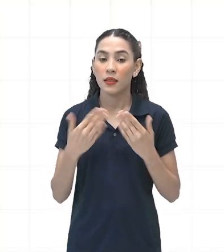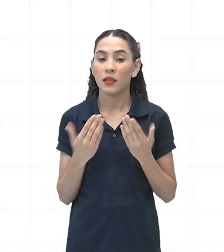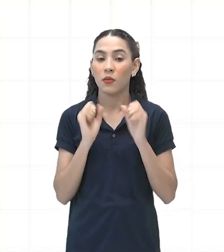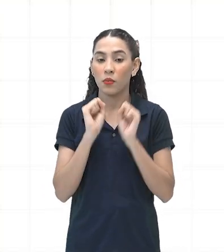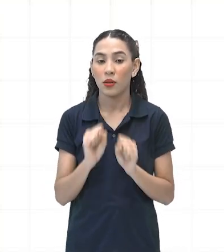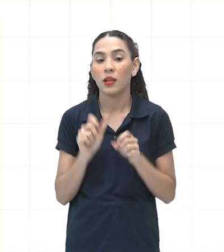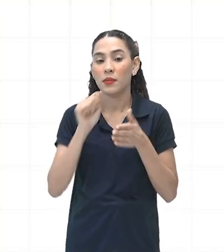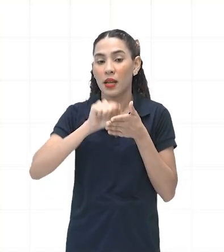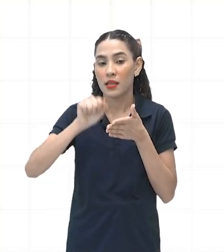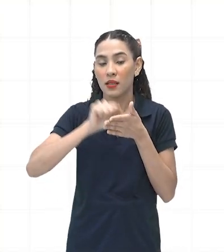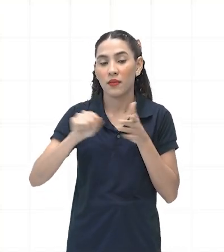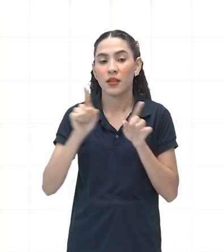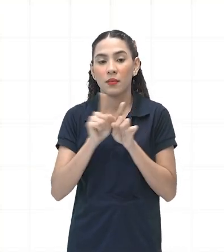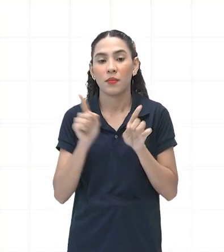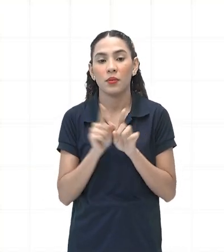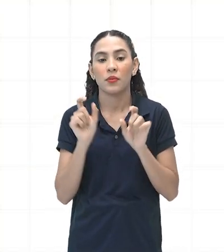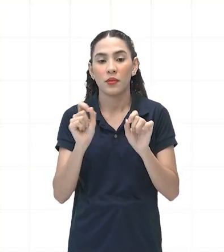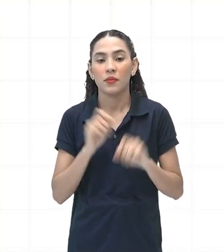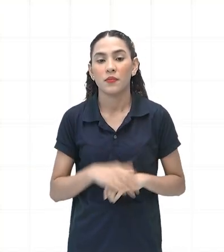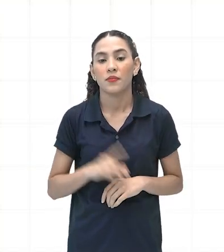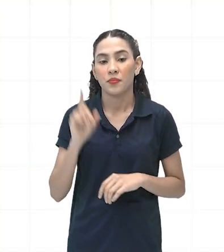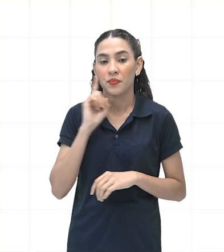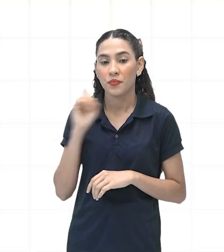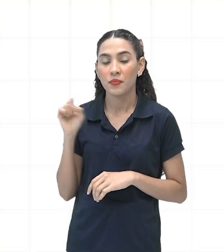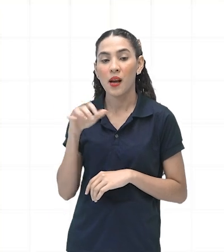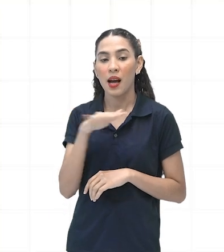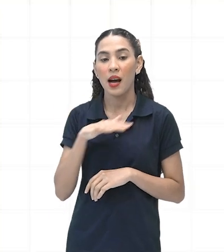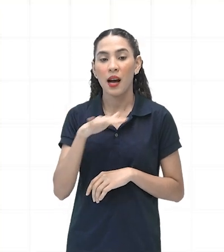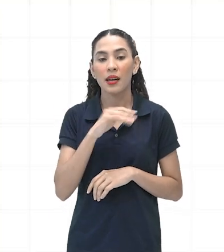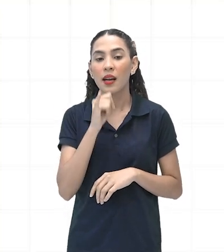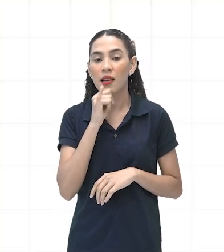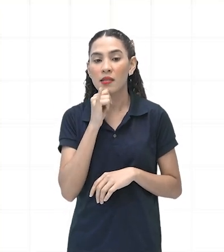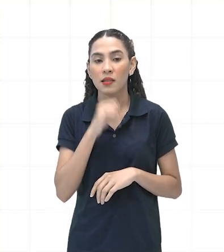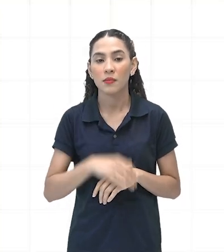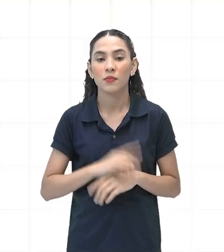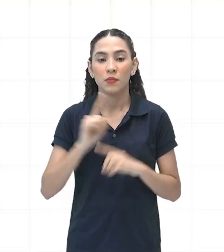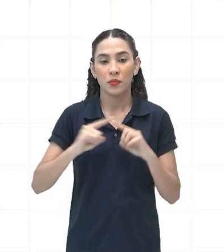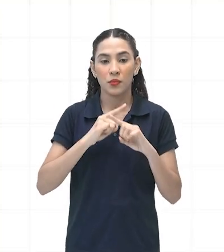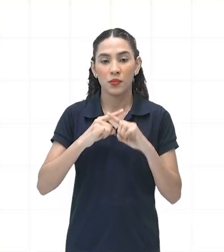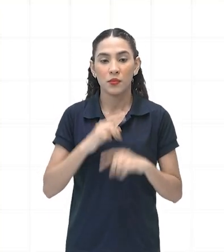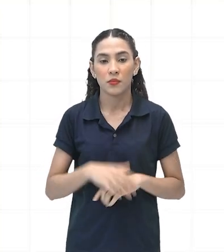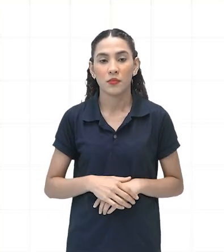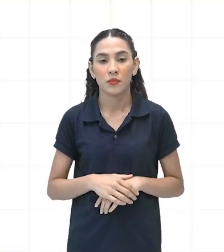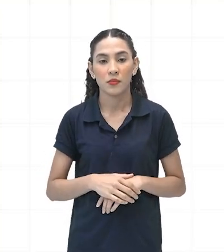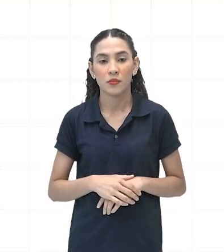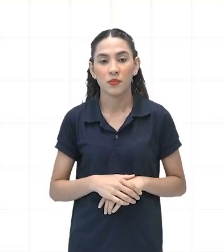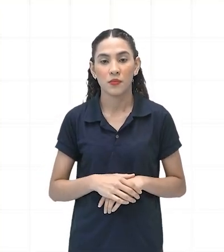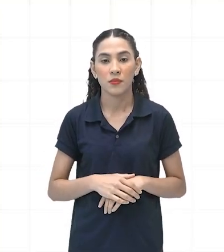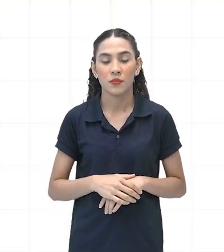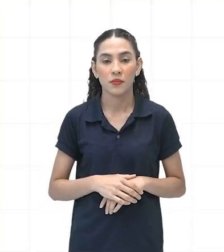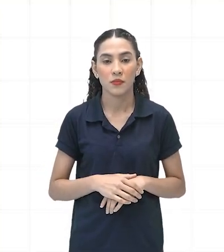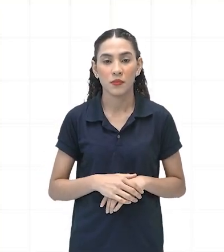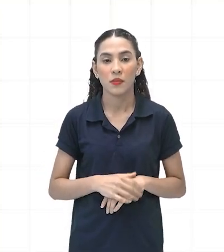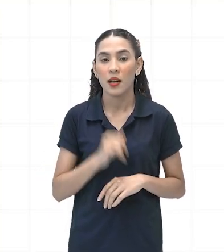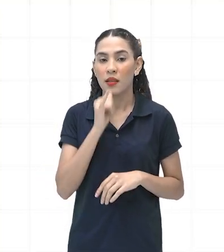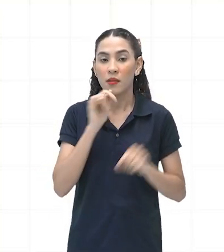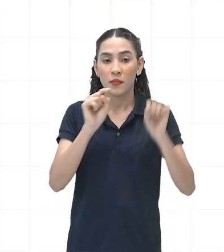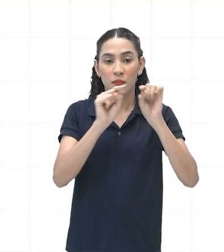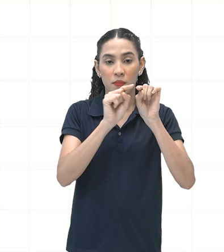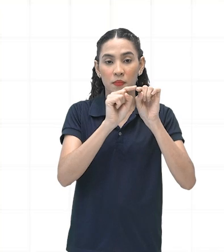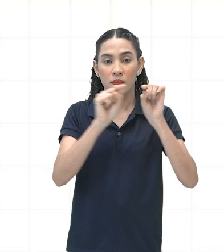podemos reescrever ainda essa mesma área como sendo o produto desse lado, que